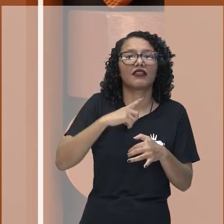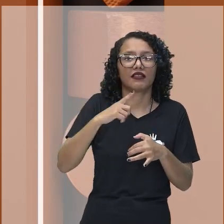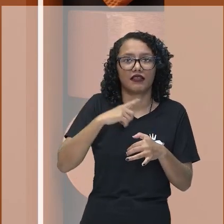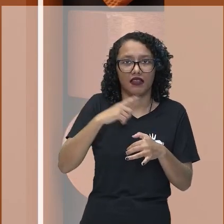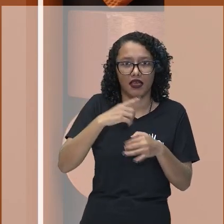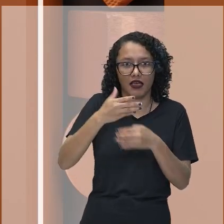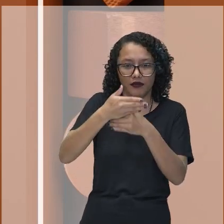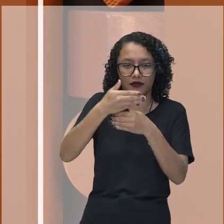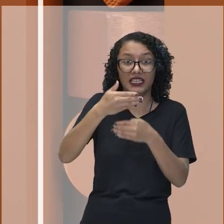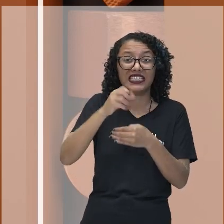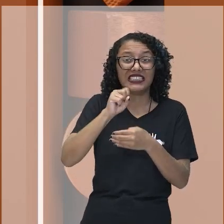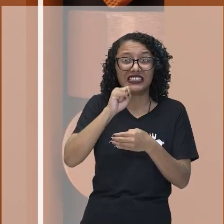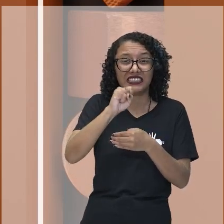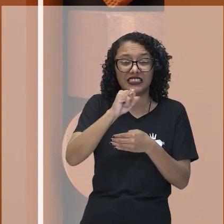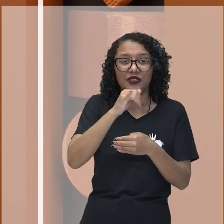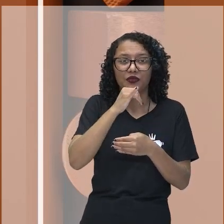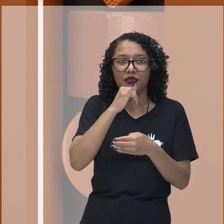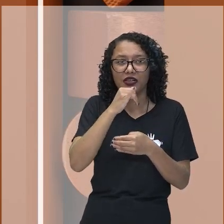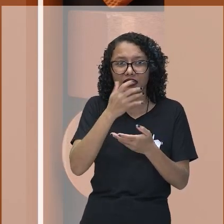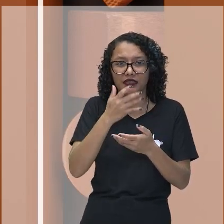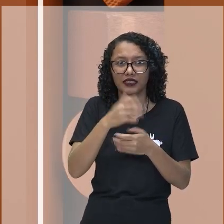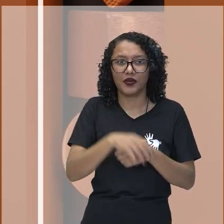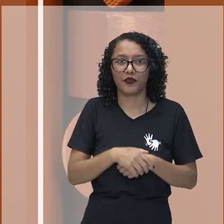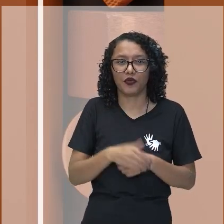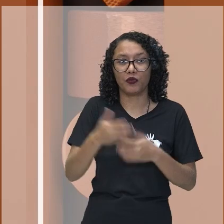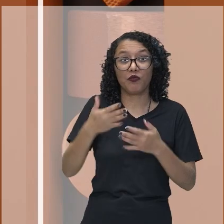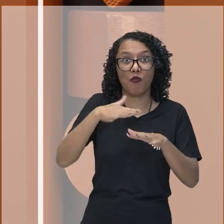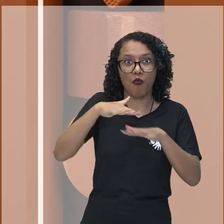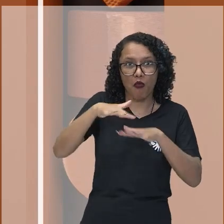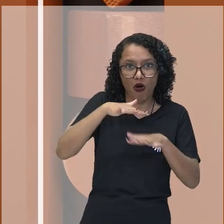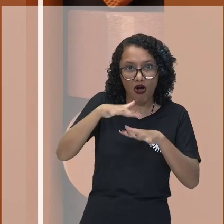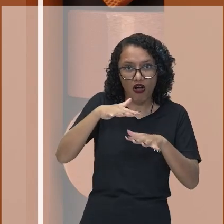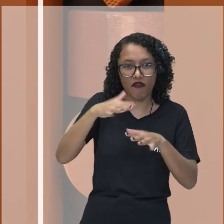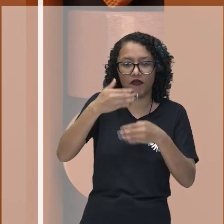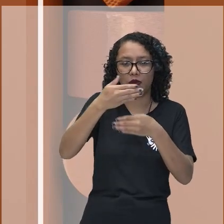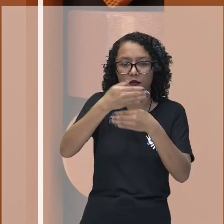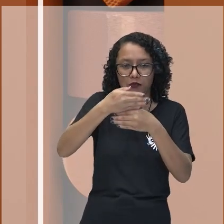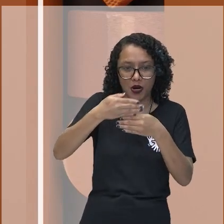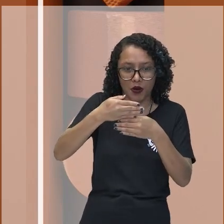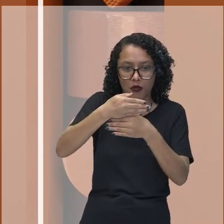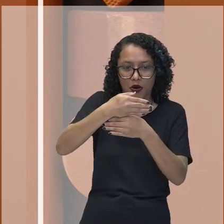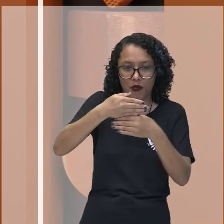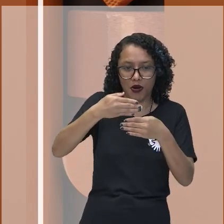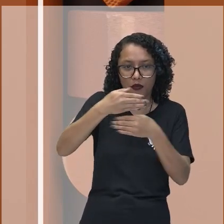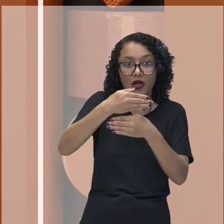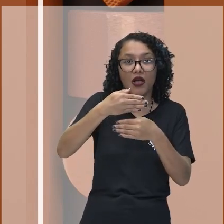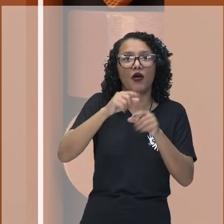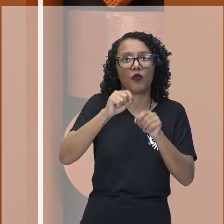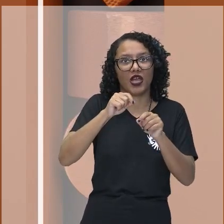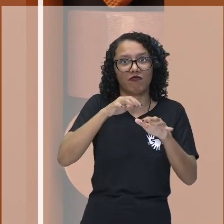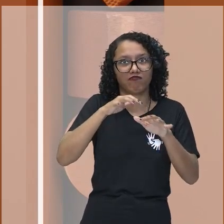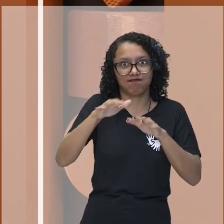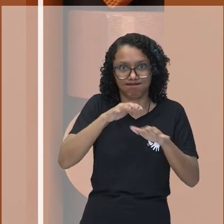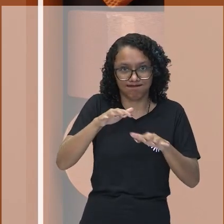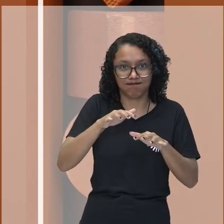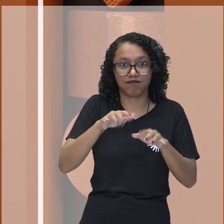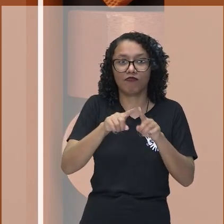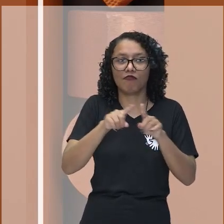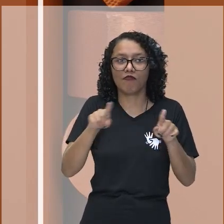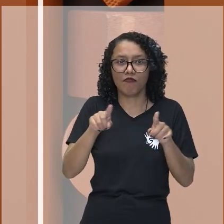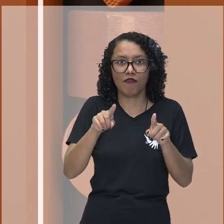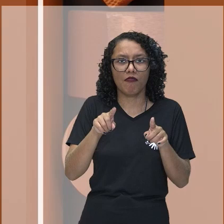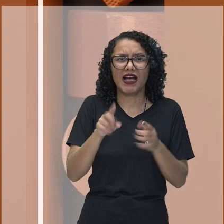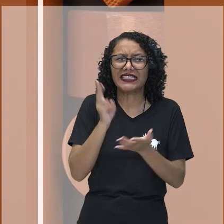E quando a gente sente se mexendo é porque foi um pouquinho mais brusco, mas essas placas tectônicas, elas não param